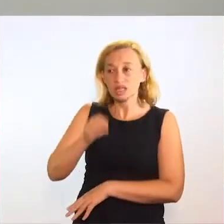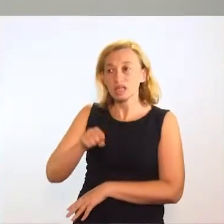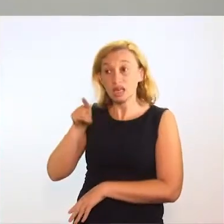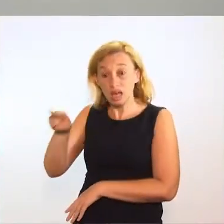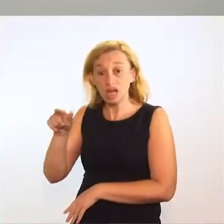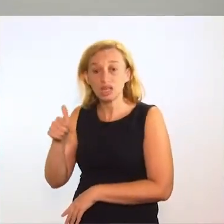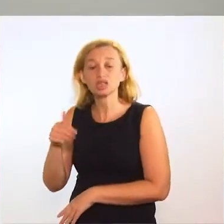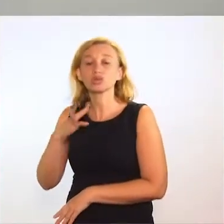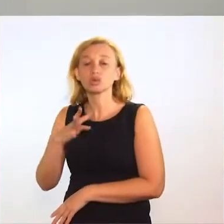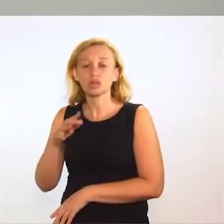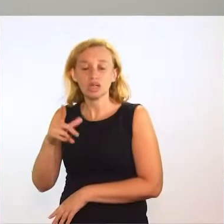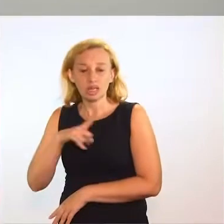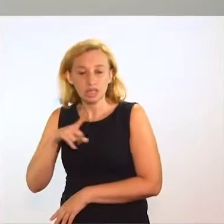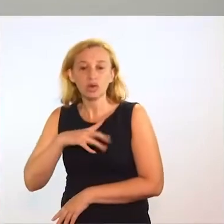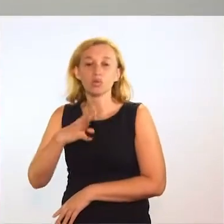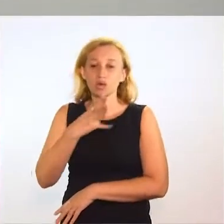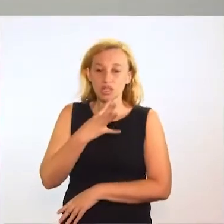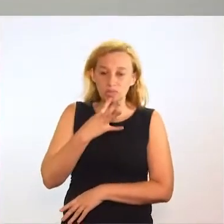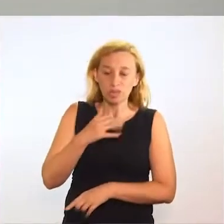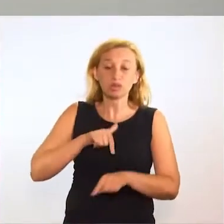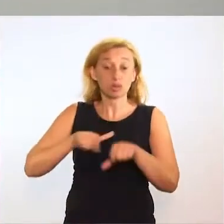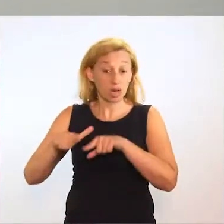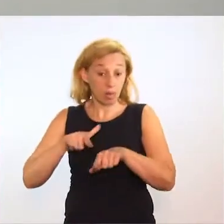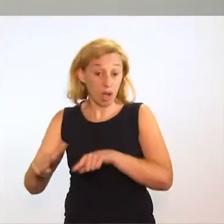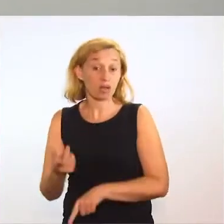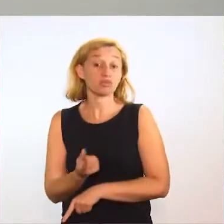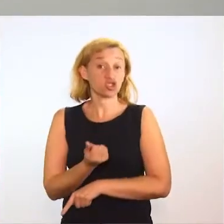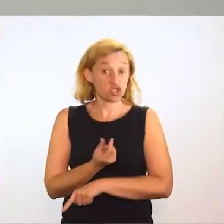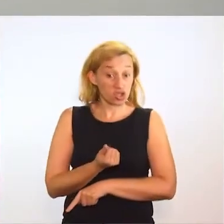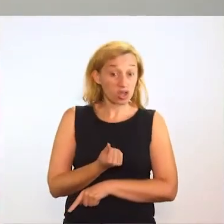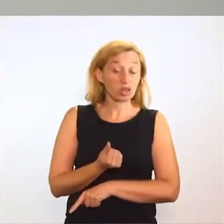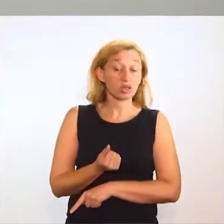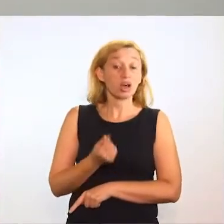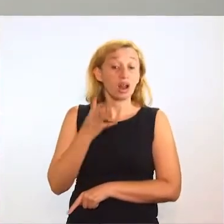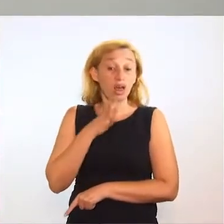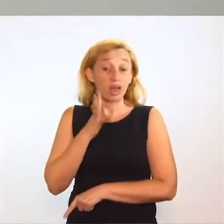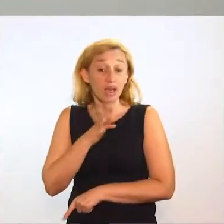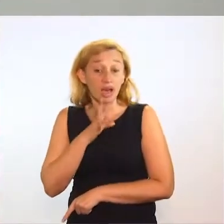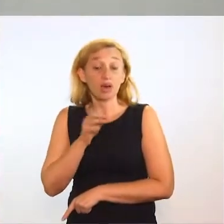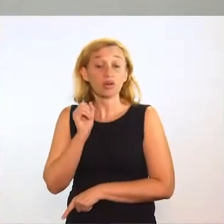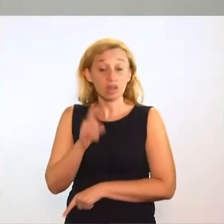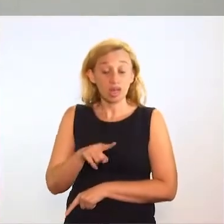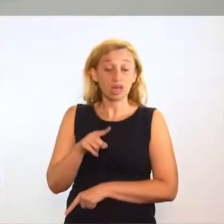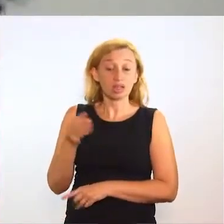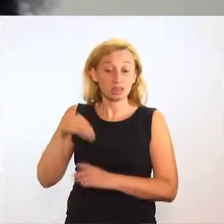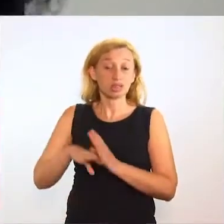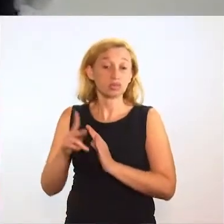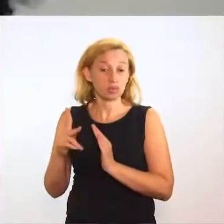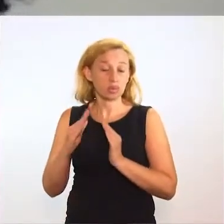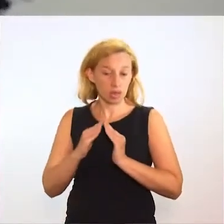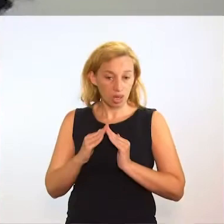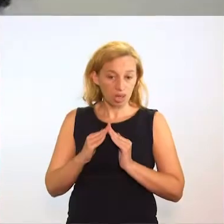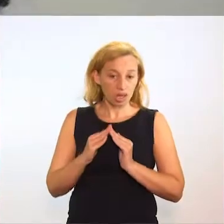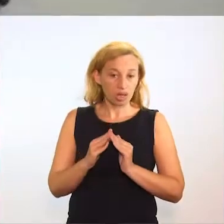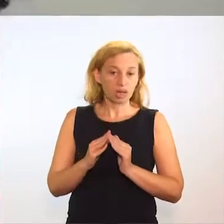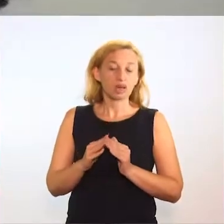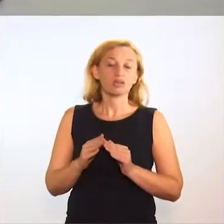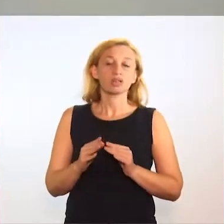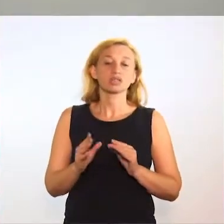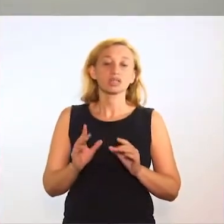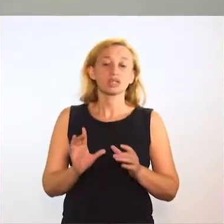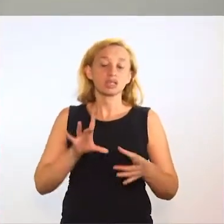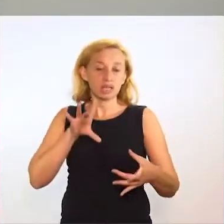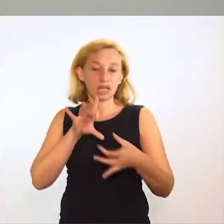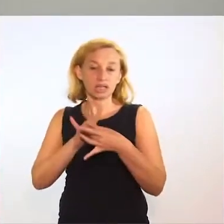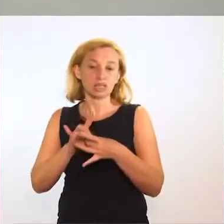a gente consegue que elas tenham conhecimento, trabalho e renda ali de uma maneira muito bacana, que é localmente, né?